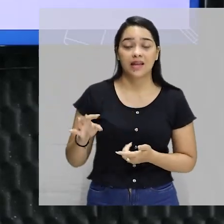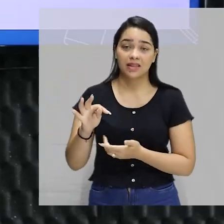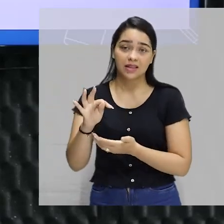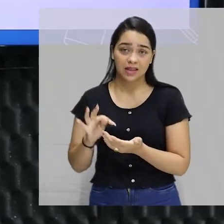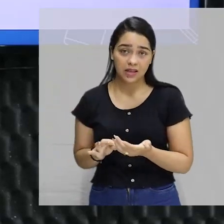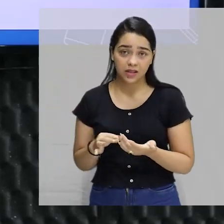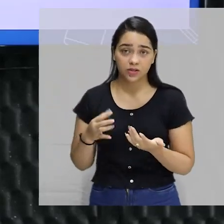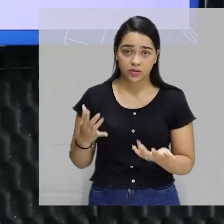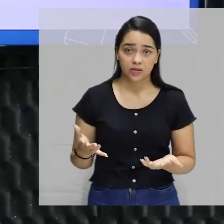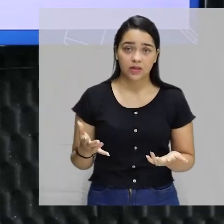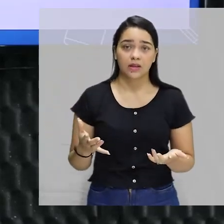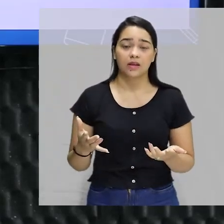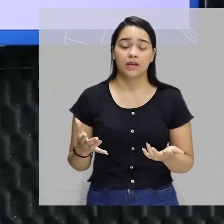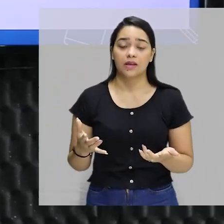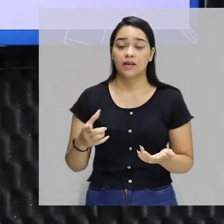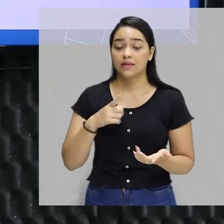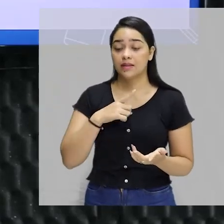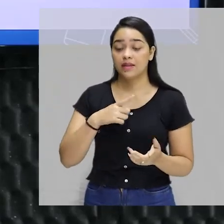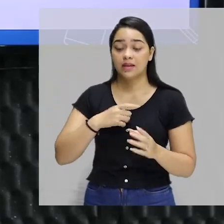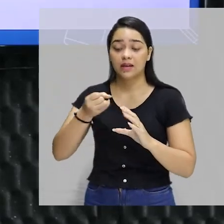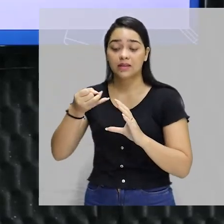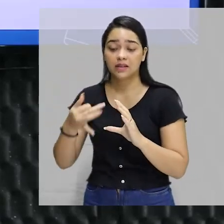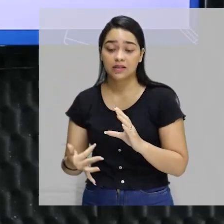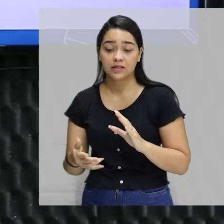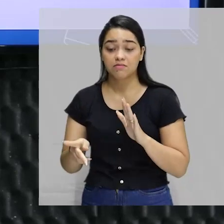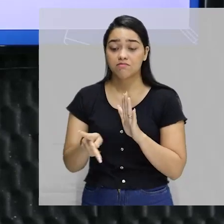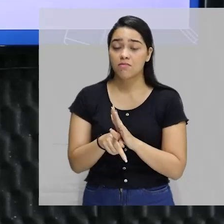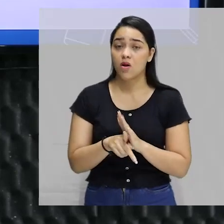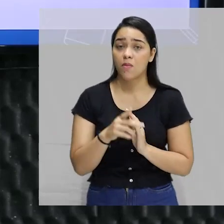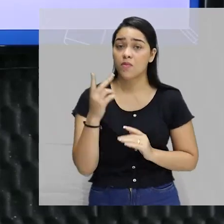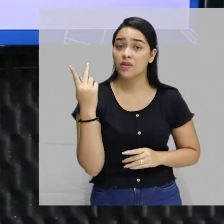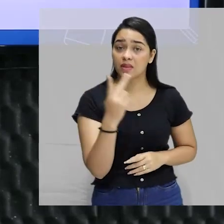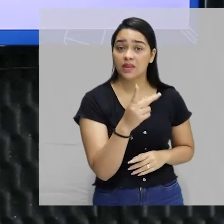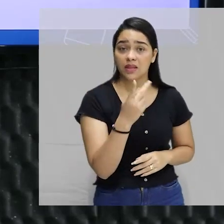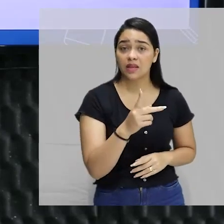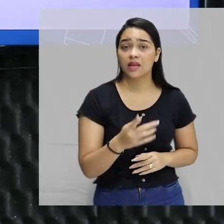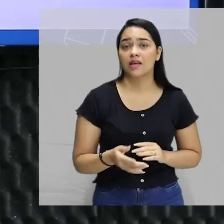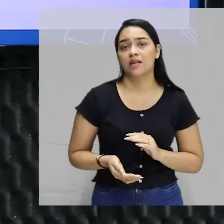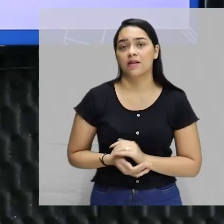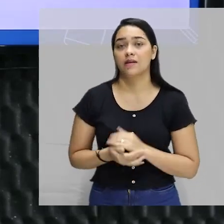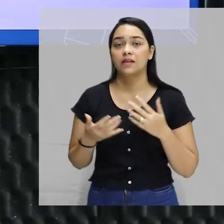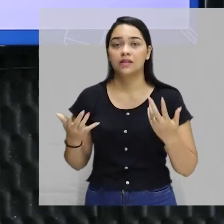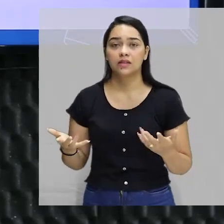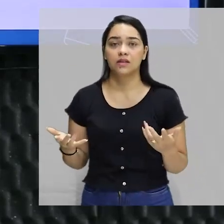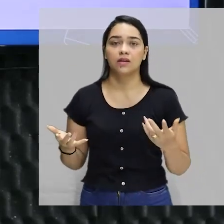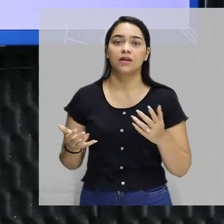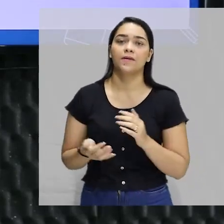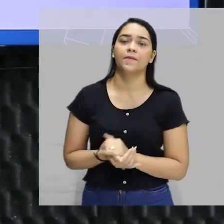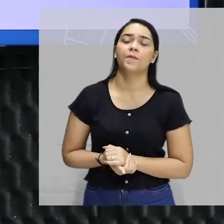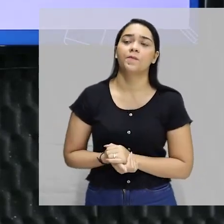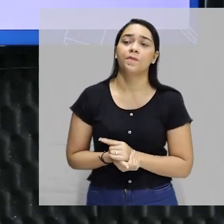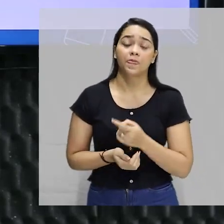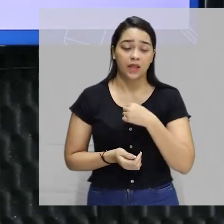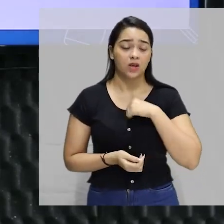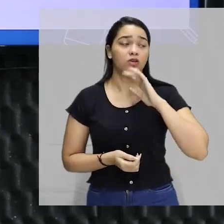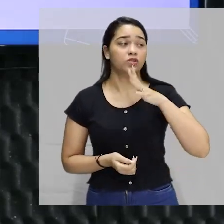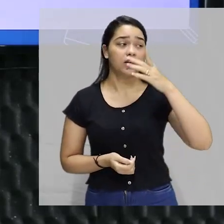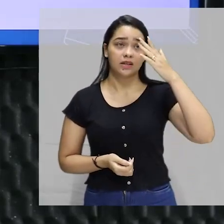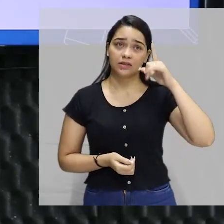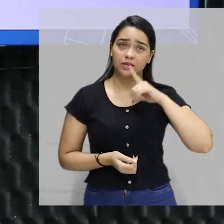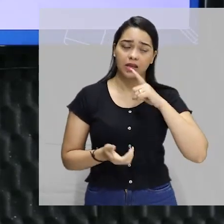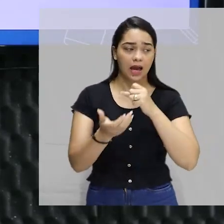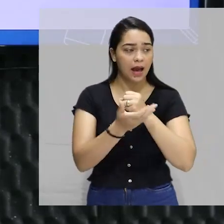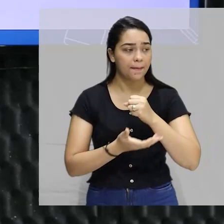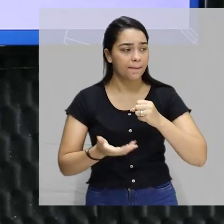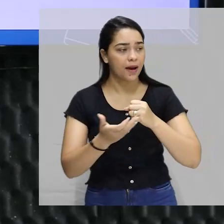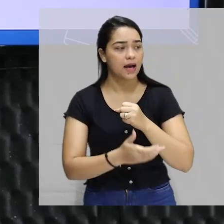cada tipologia, carrega características que são físicas, que são fixas. Então, querendo ou não, eu já tenho ali como